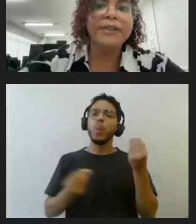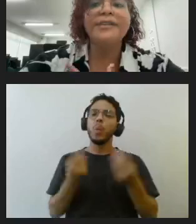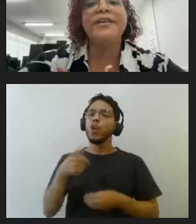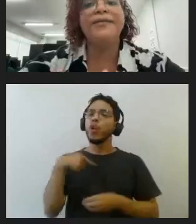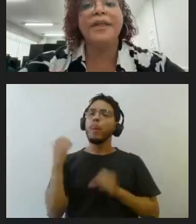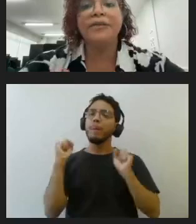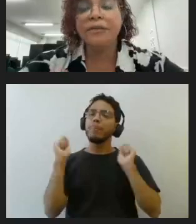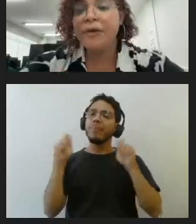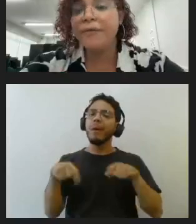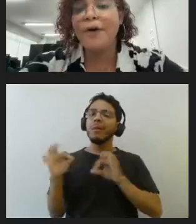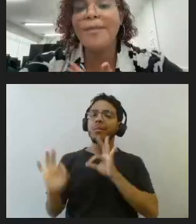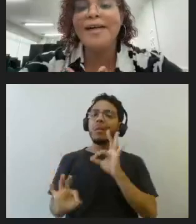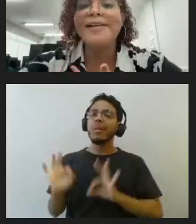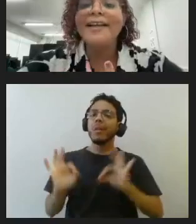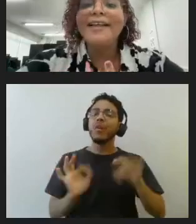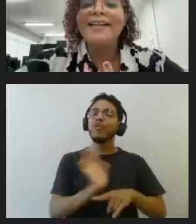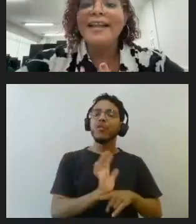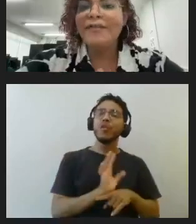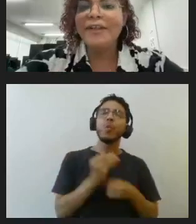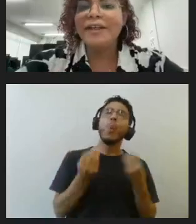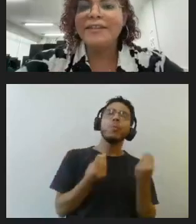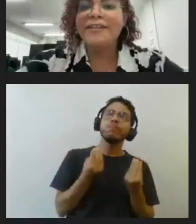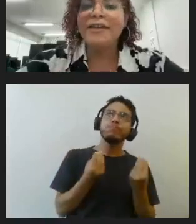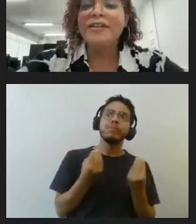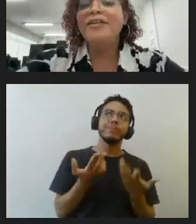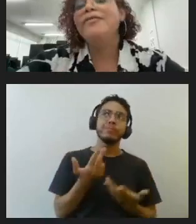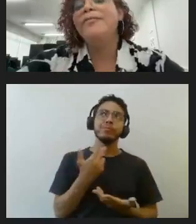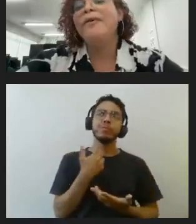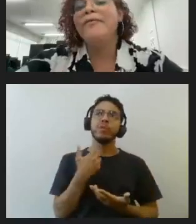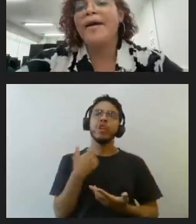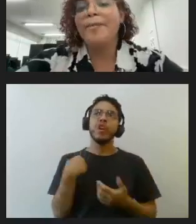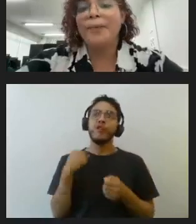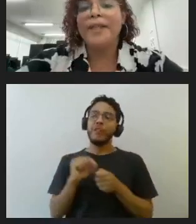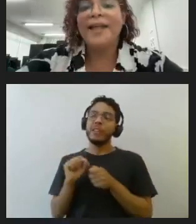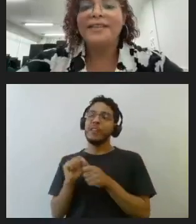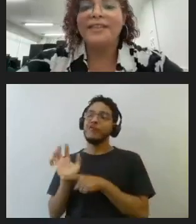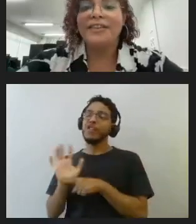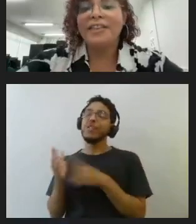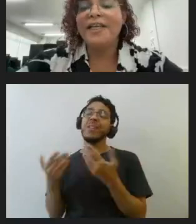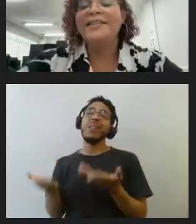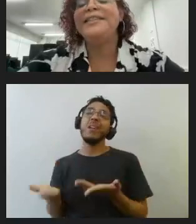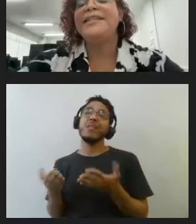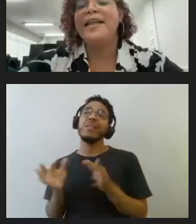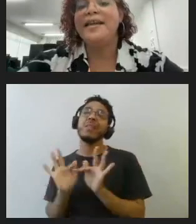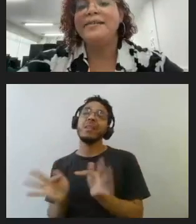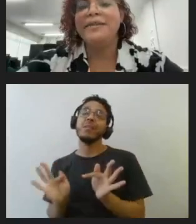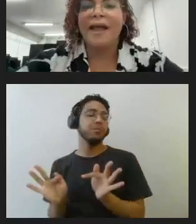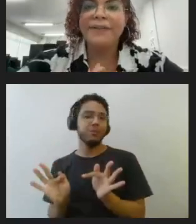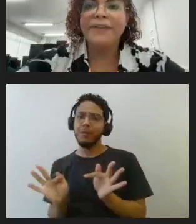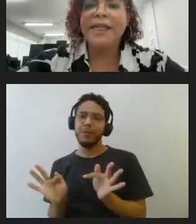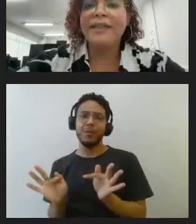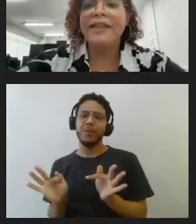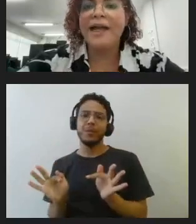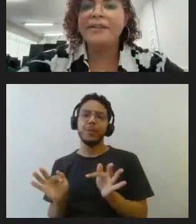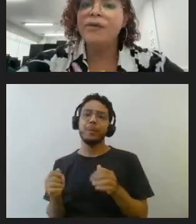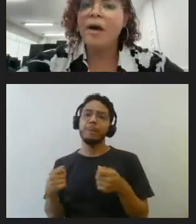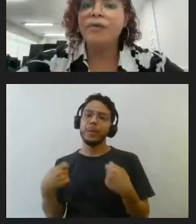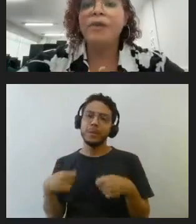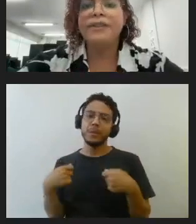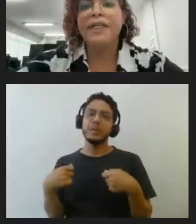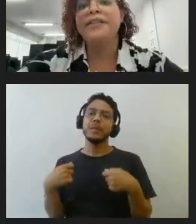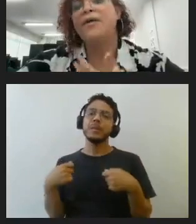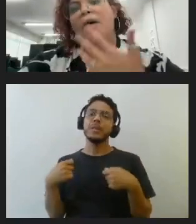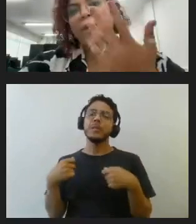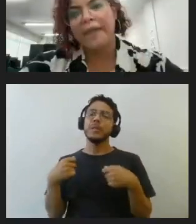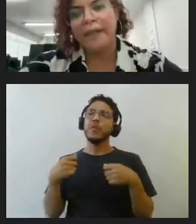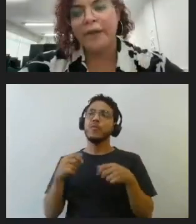Então, não pode ser feito de uma forma leviana, senão ele não vai poder atender a finalidade